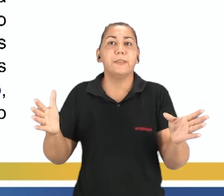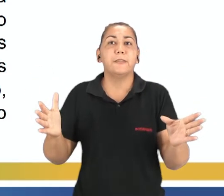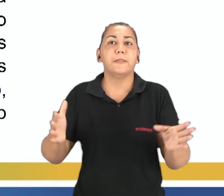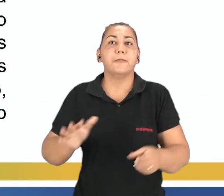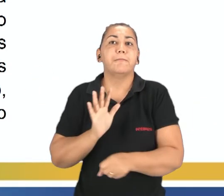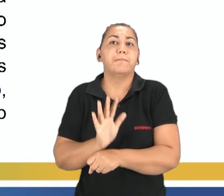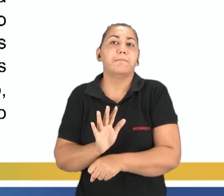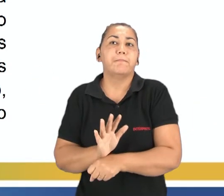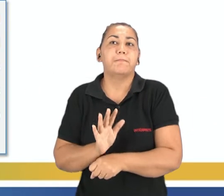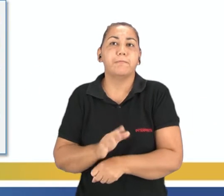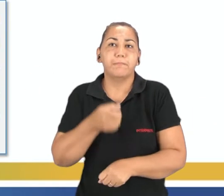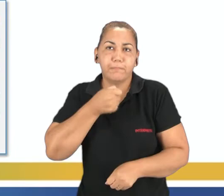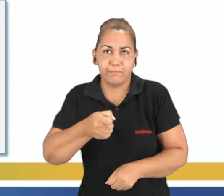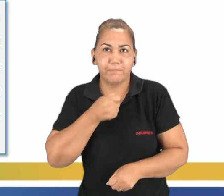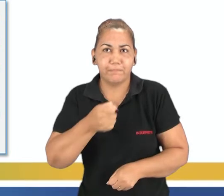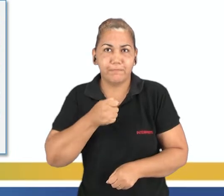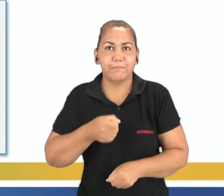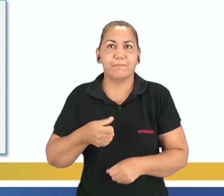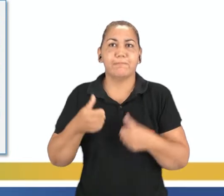entrevistador, certinho?